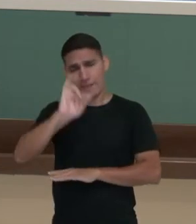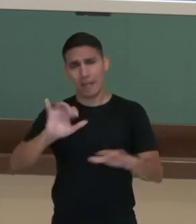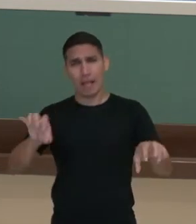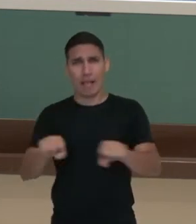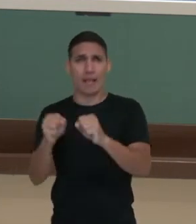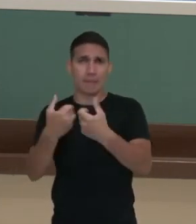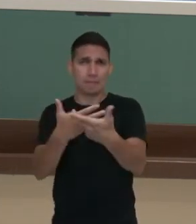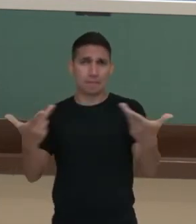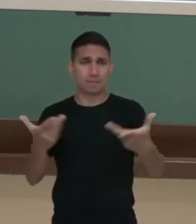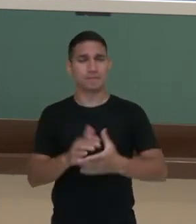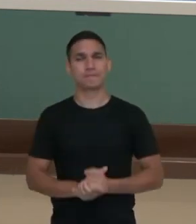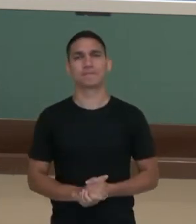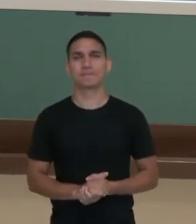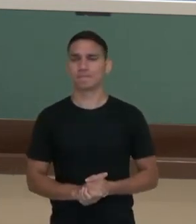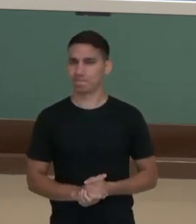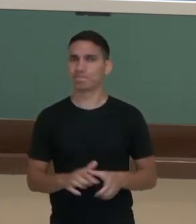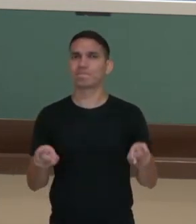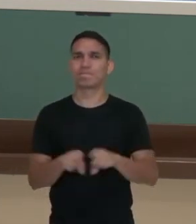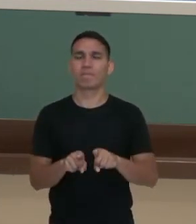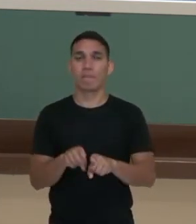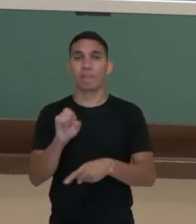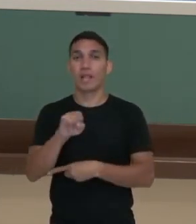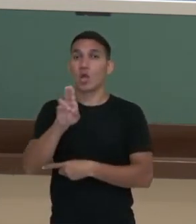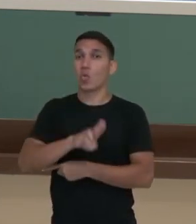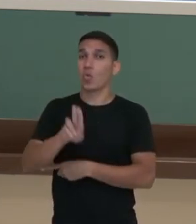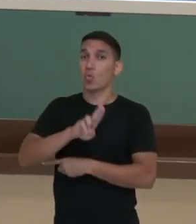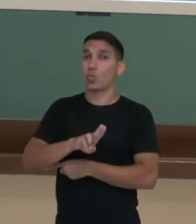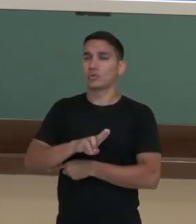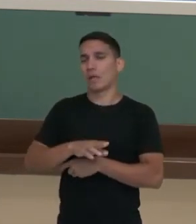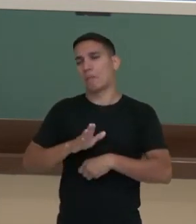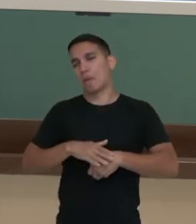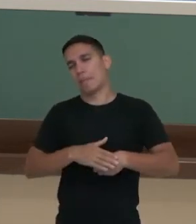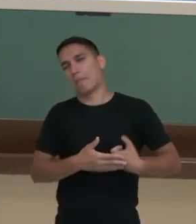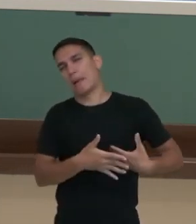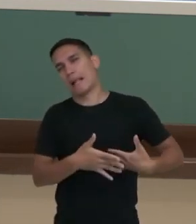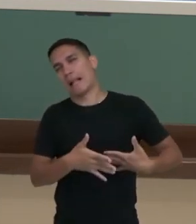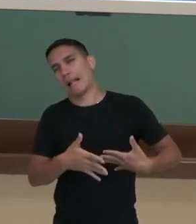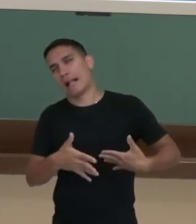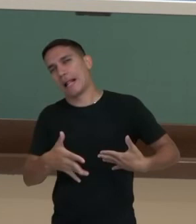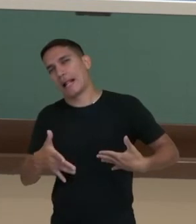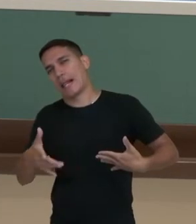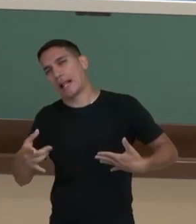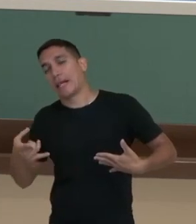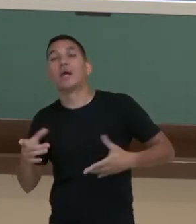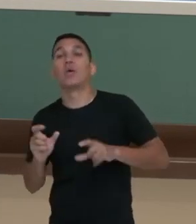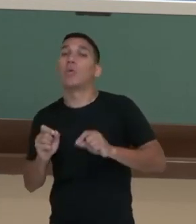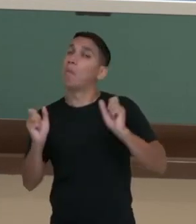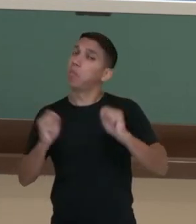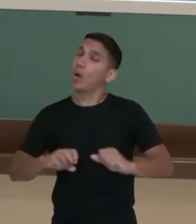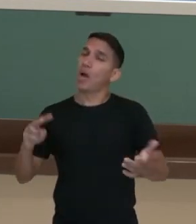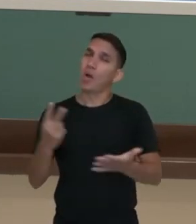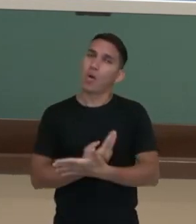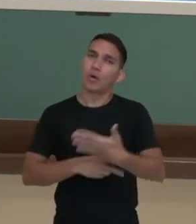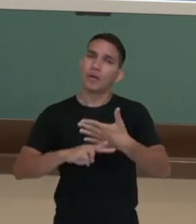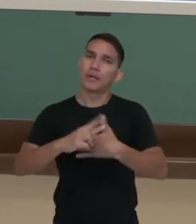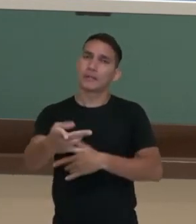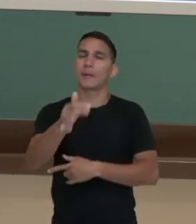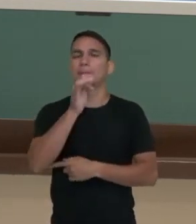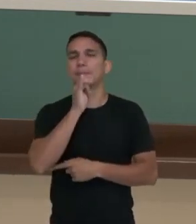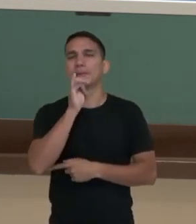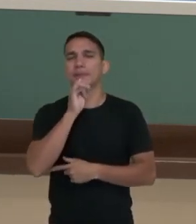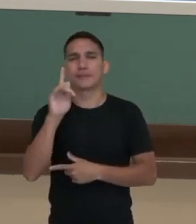casa, tá? E em caso de uso prolongado, podem haver alguns efeitos colaterais, como, por